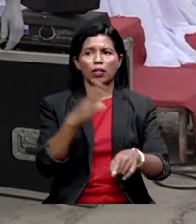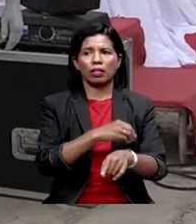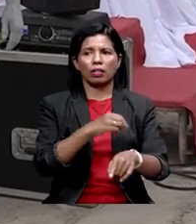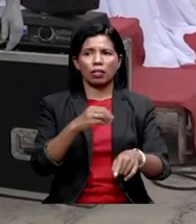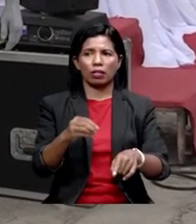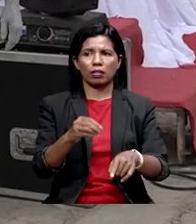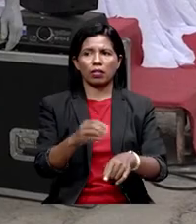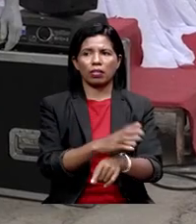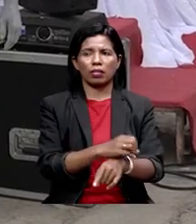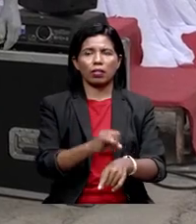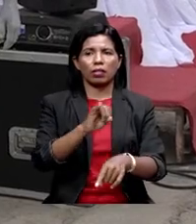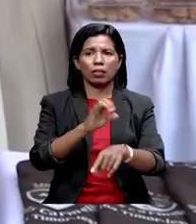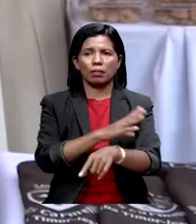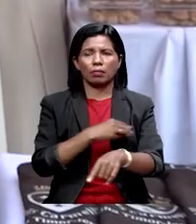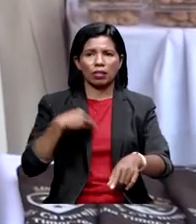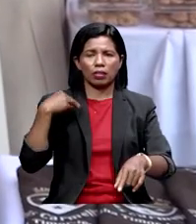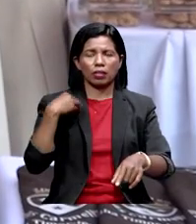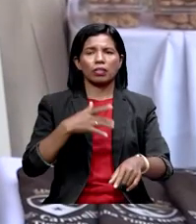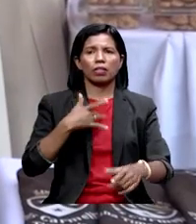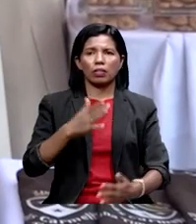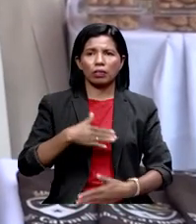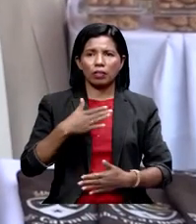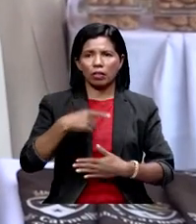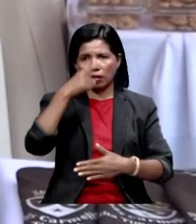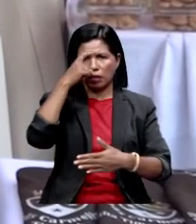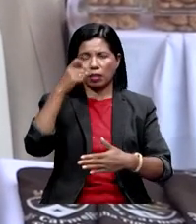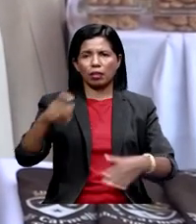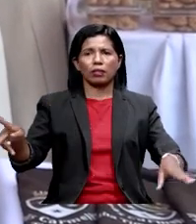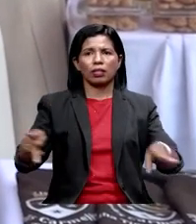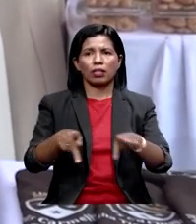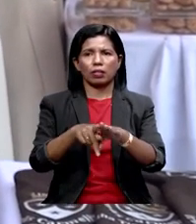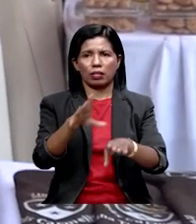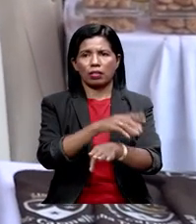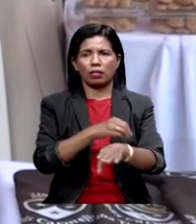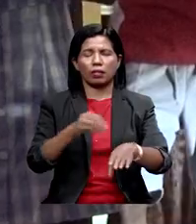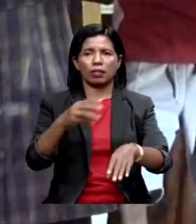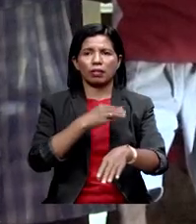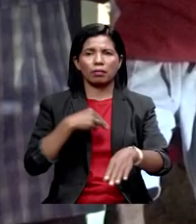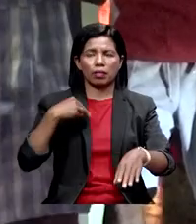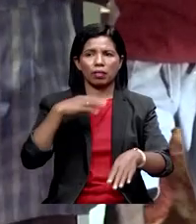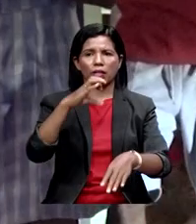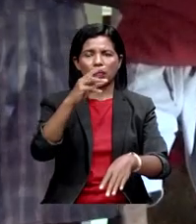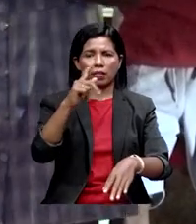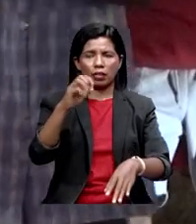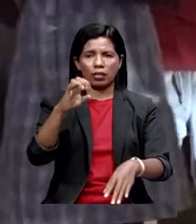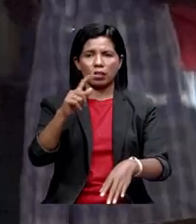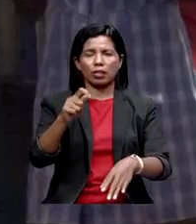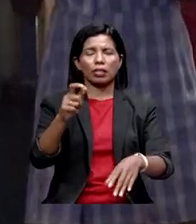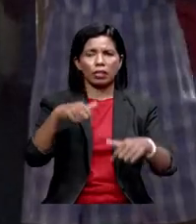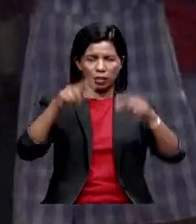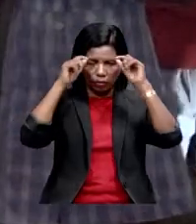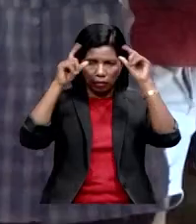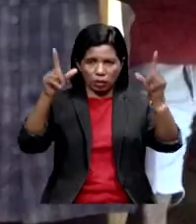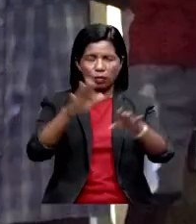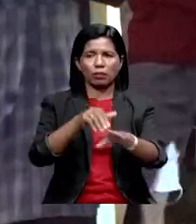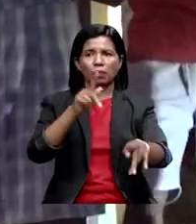a Congregação Irmã Carmelita, sente contente, também a presença Congregação Irmã Carmelita e a Timor-Leste, fanun Timor-Wan